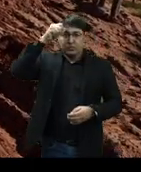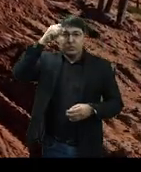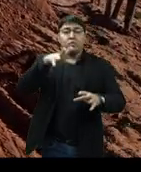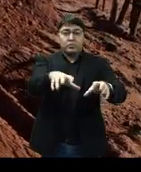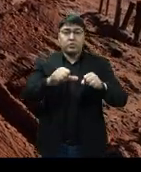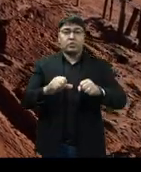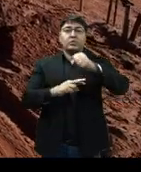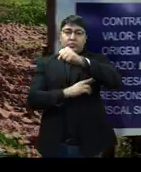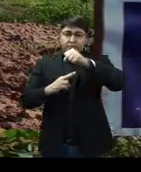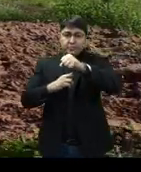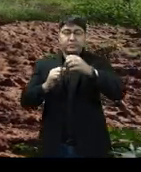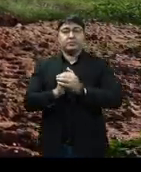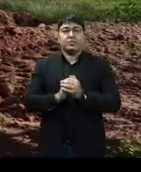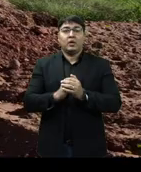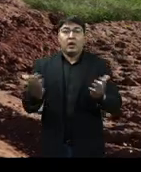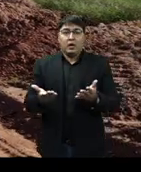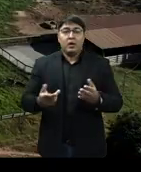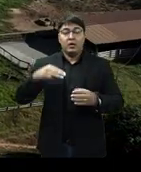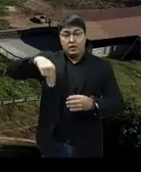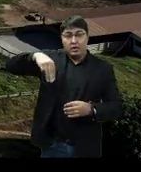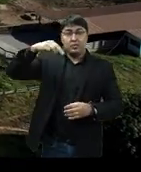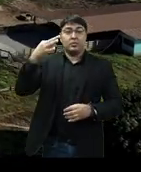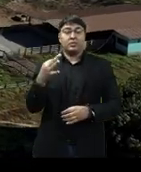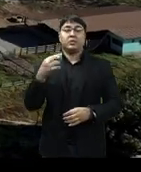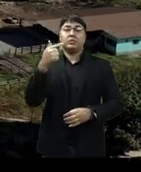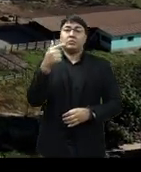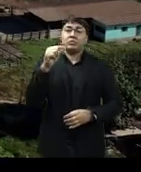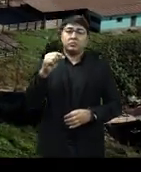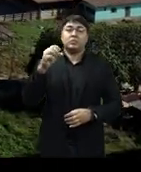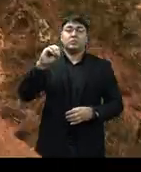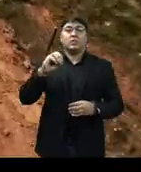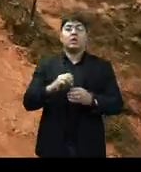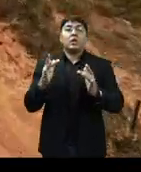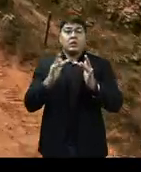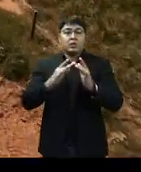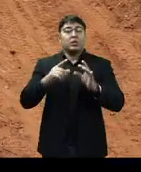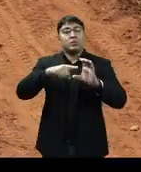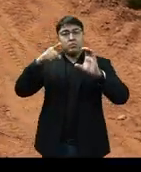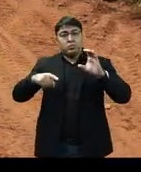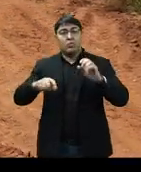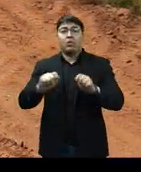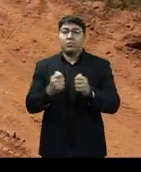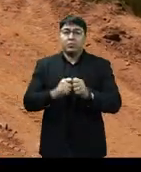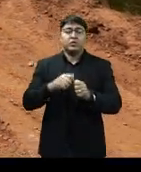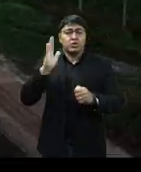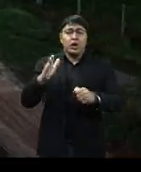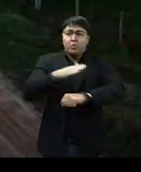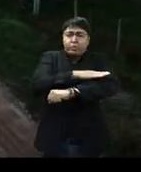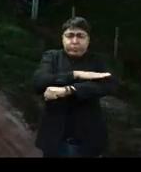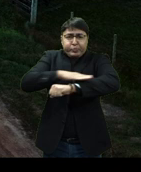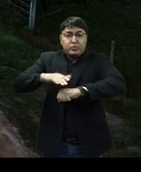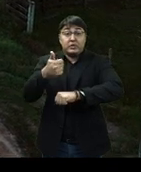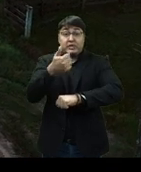isso que o governo de Mato Grosso assumiu esta rodovia, que agora é a MT-170 e liga Castanheira com Niza. E